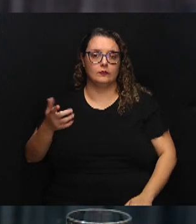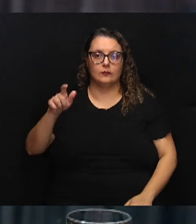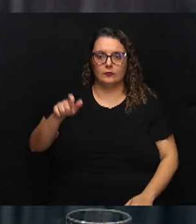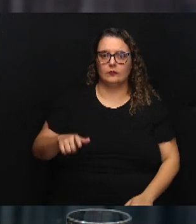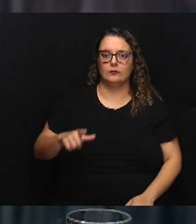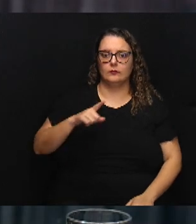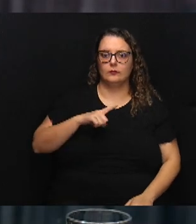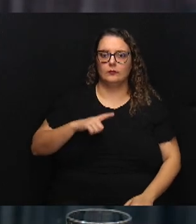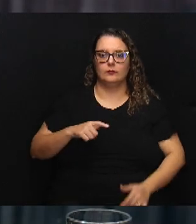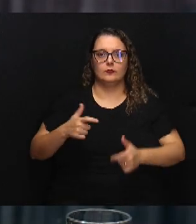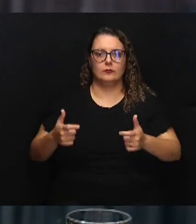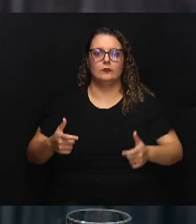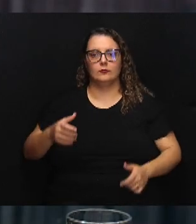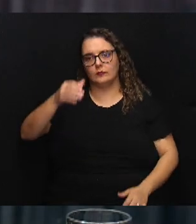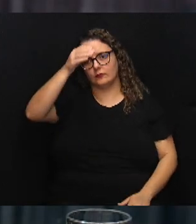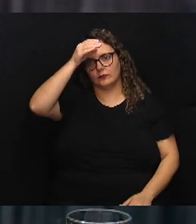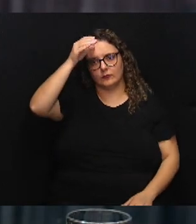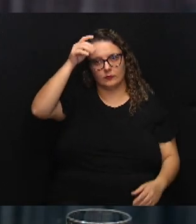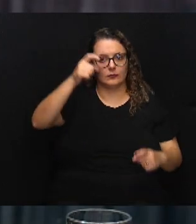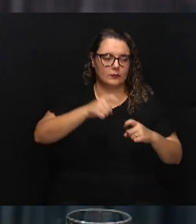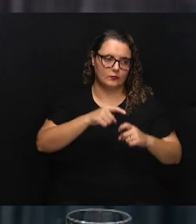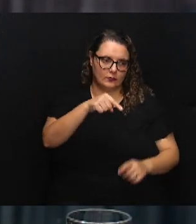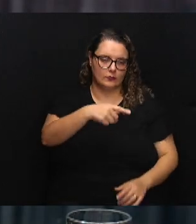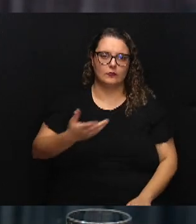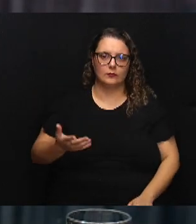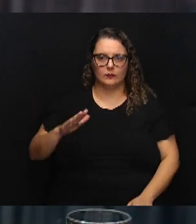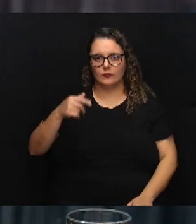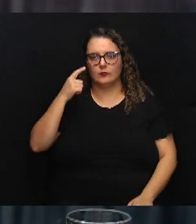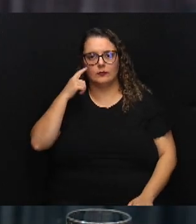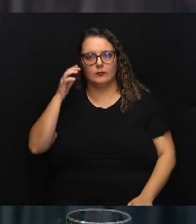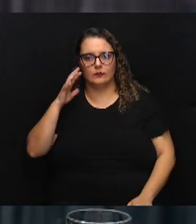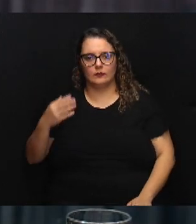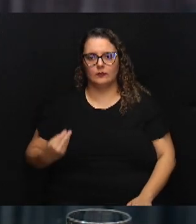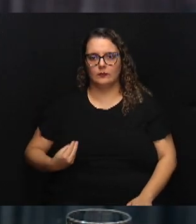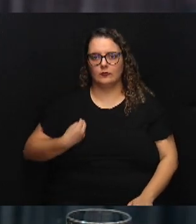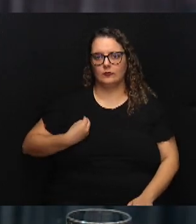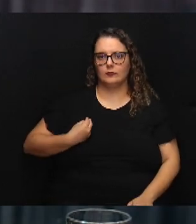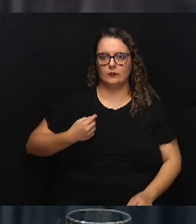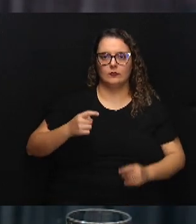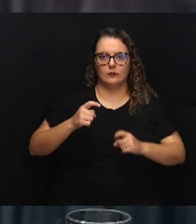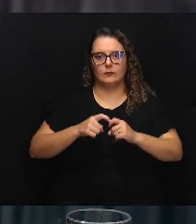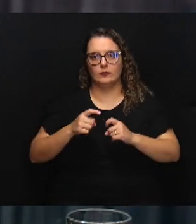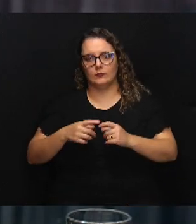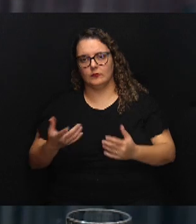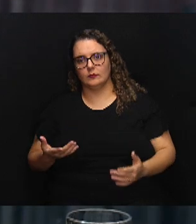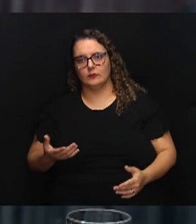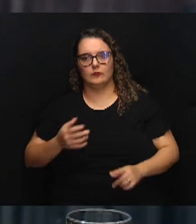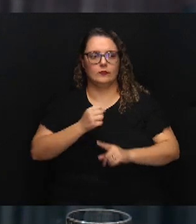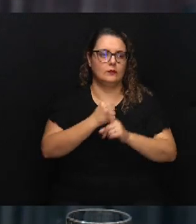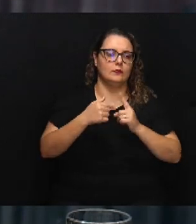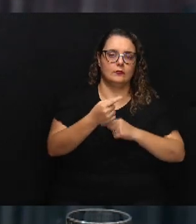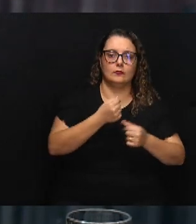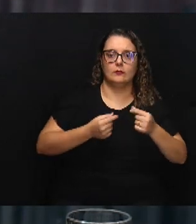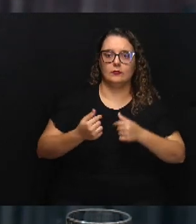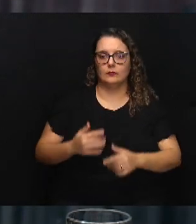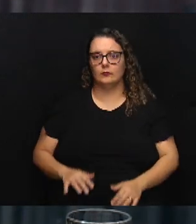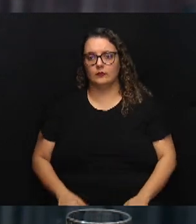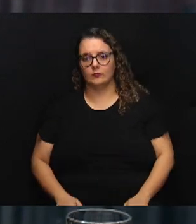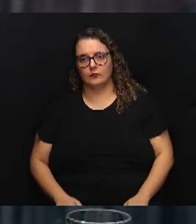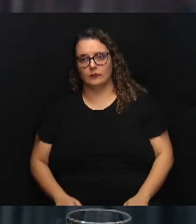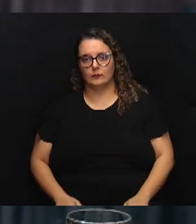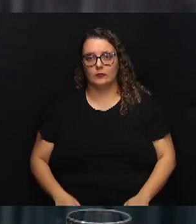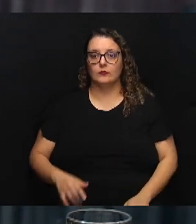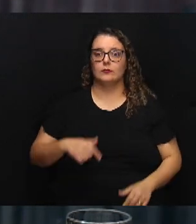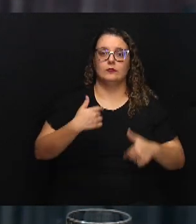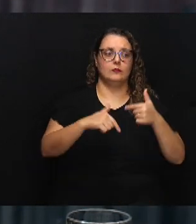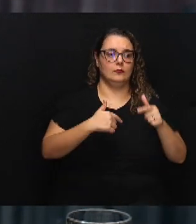uma boa parte de clientes médicos lá, e quando a gente pensa numa vida médica, questão socioeconômica, né? Por mais que eles